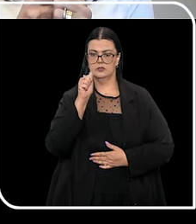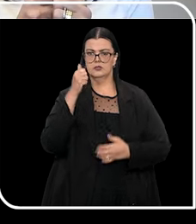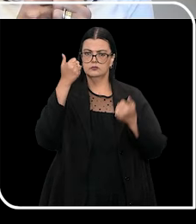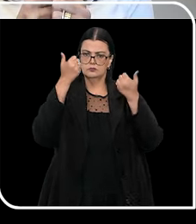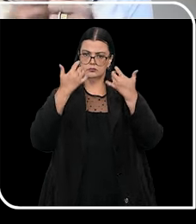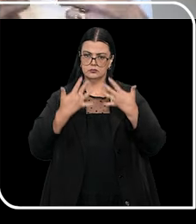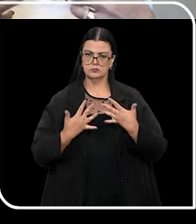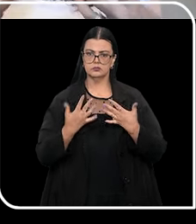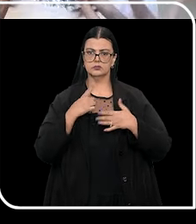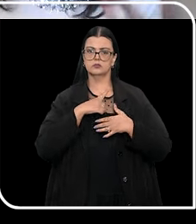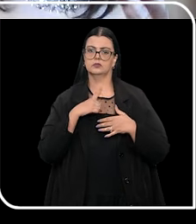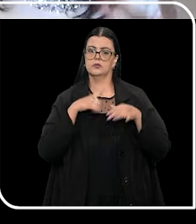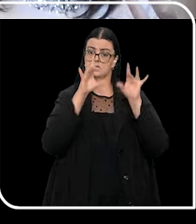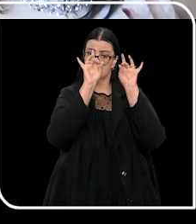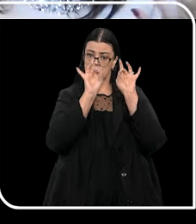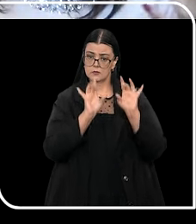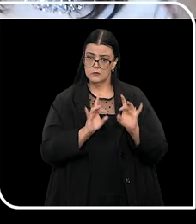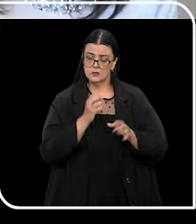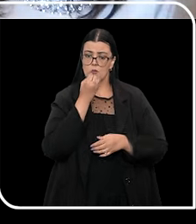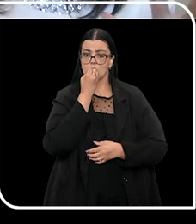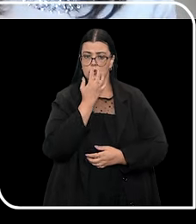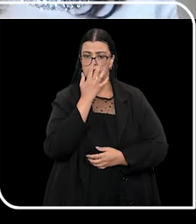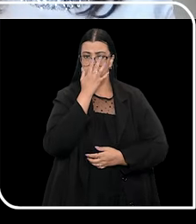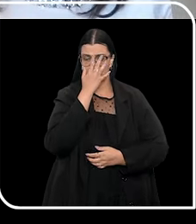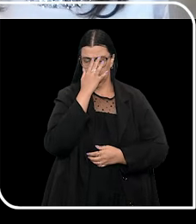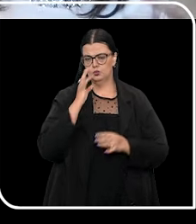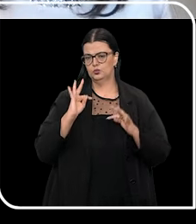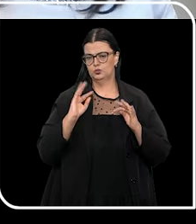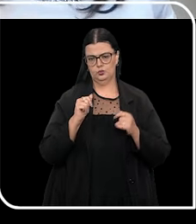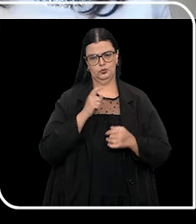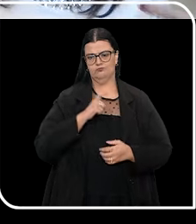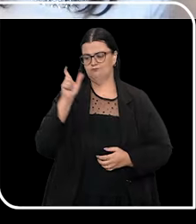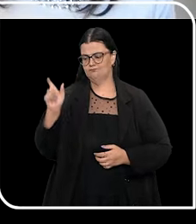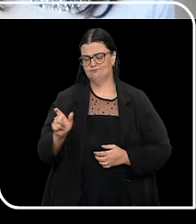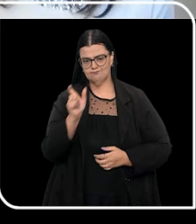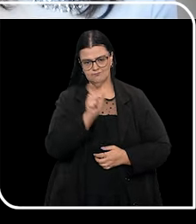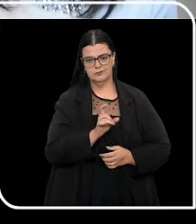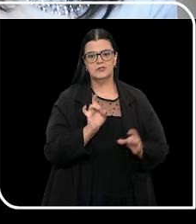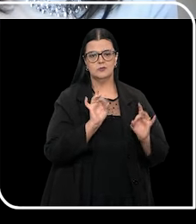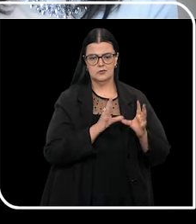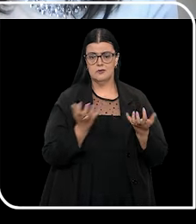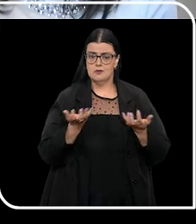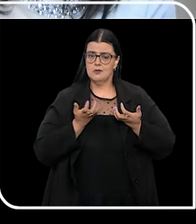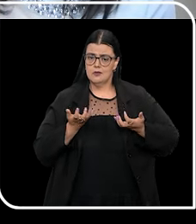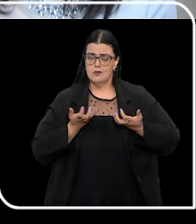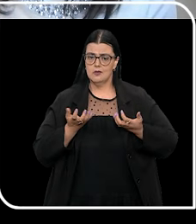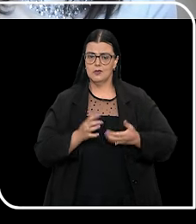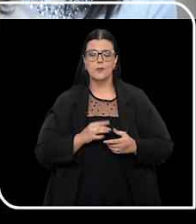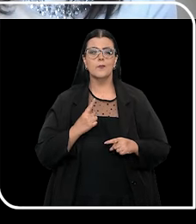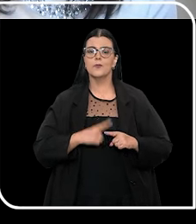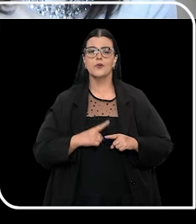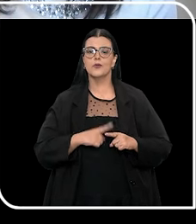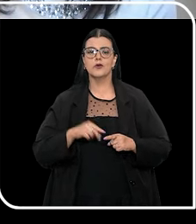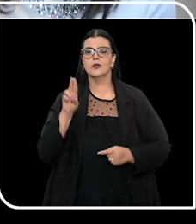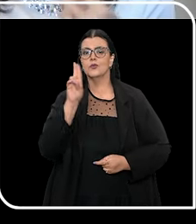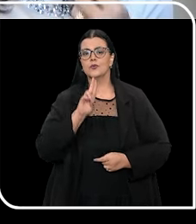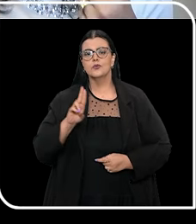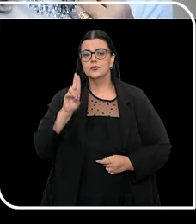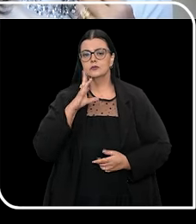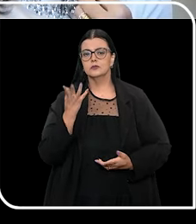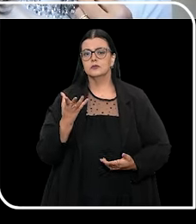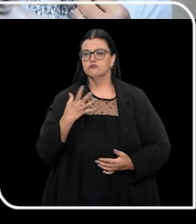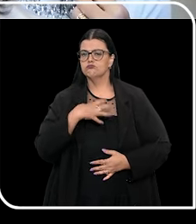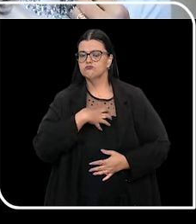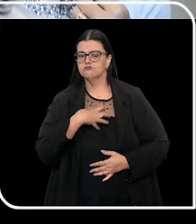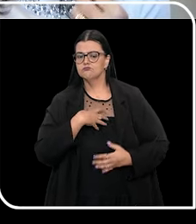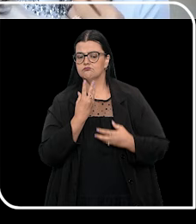eh apesar do especial ser uma coisa boa né Todo mundo quer ser especial quer ir para um lugar especial por que que ele é usado de uma